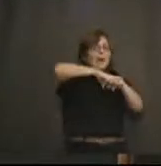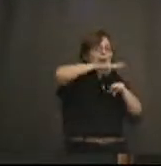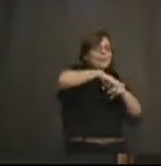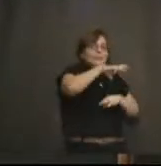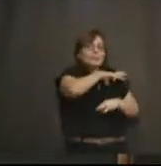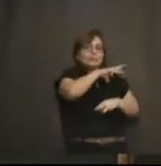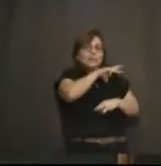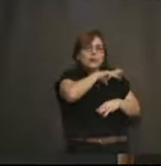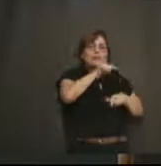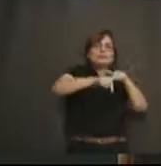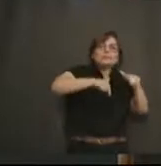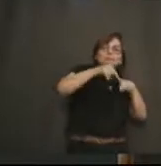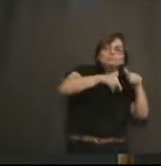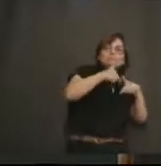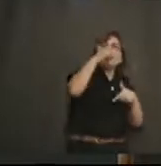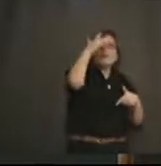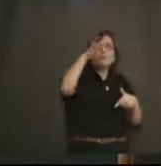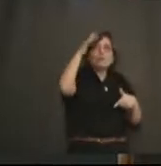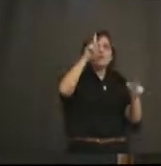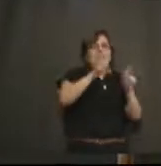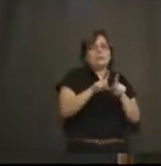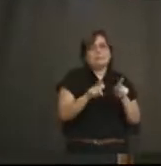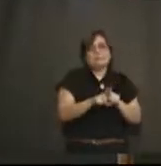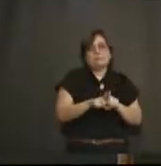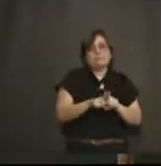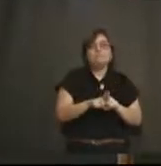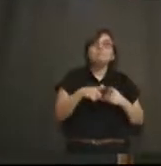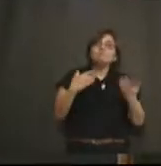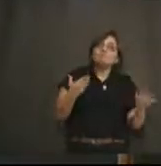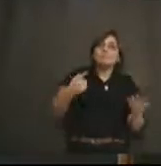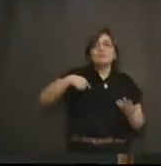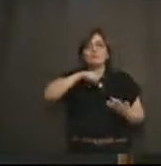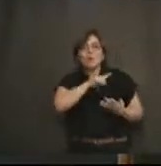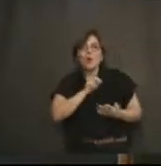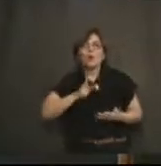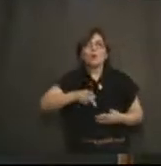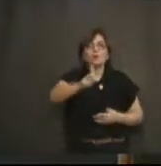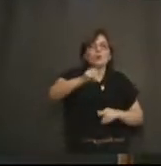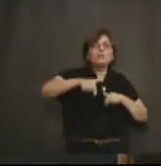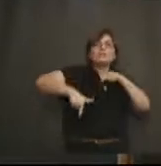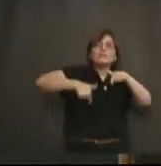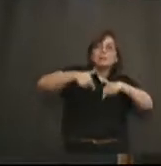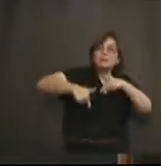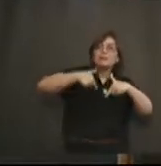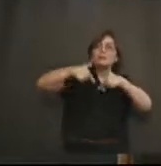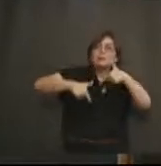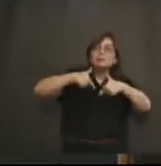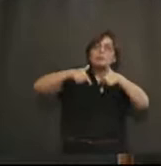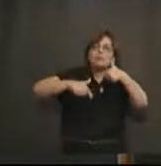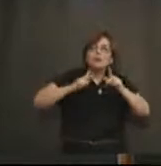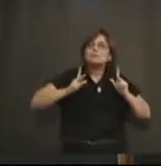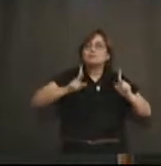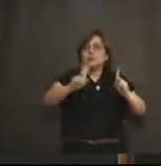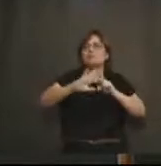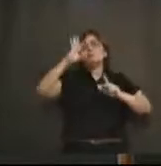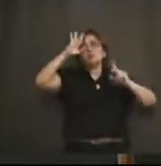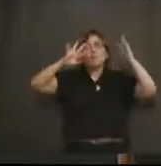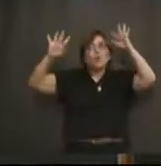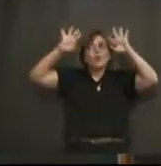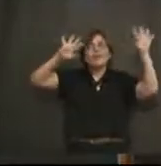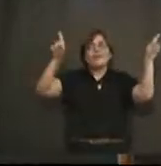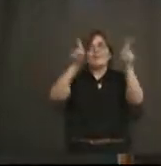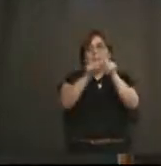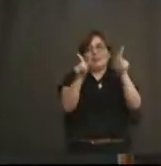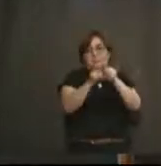né? E, portanto, que continuemos a trabalhar duramente e sonhar,